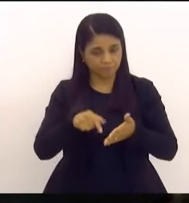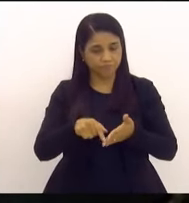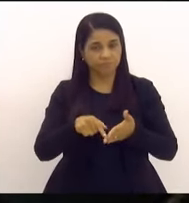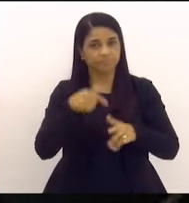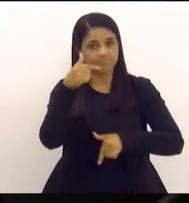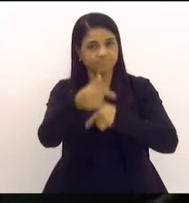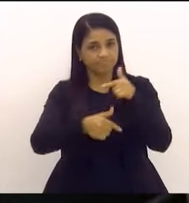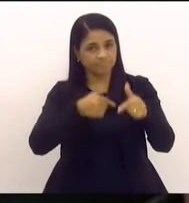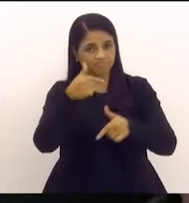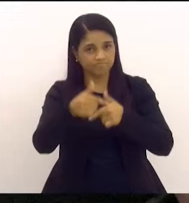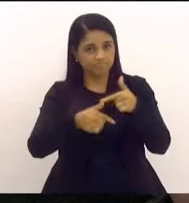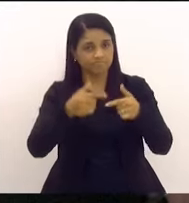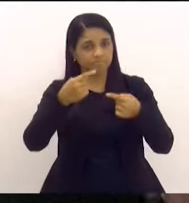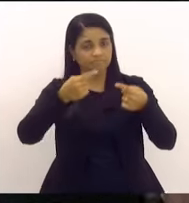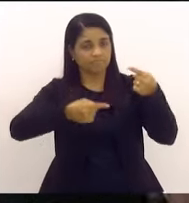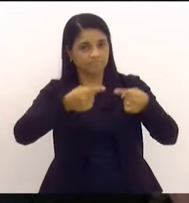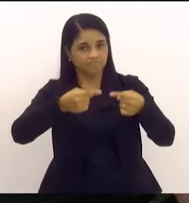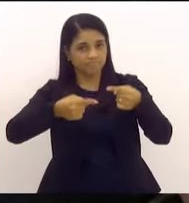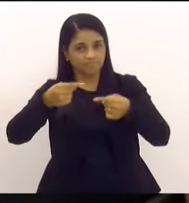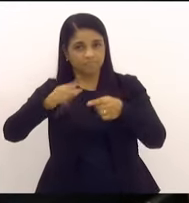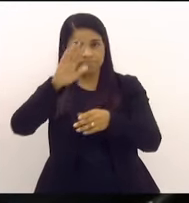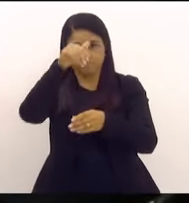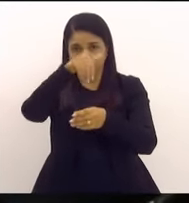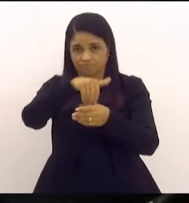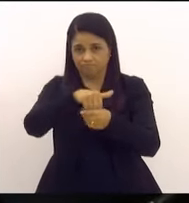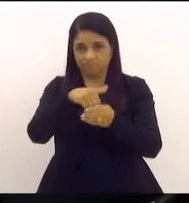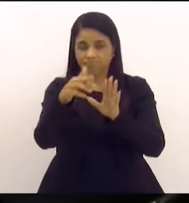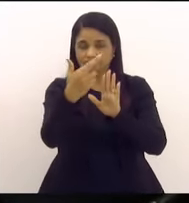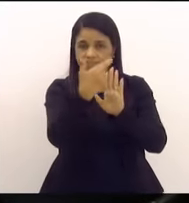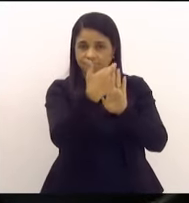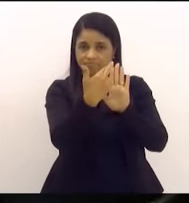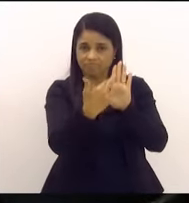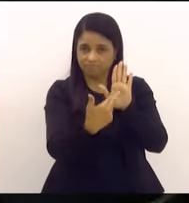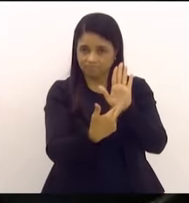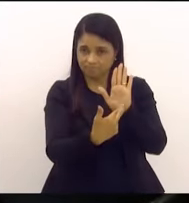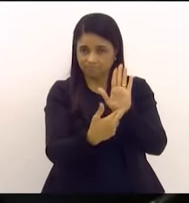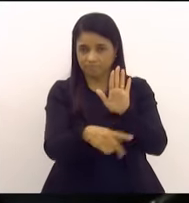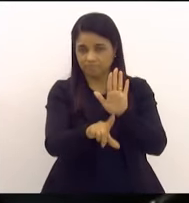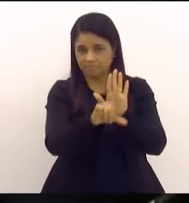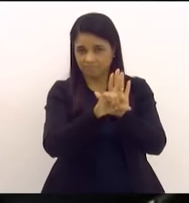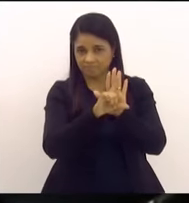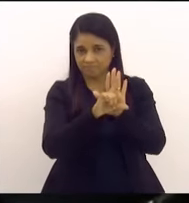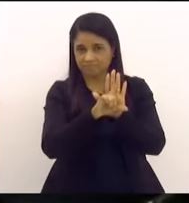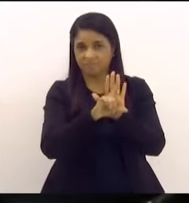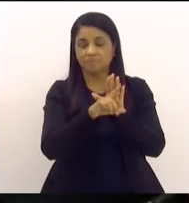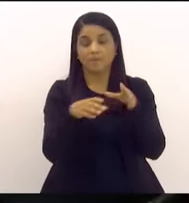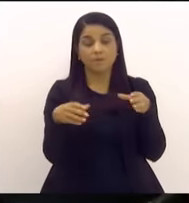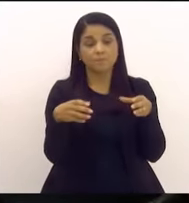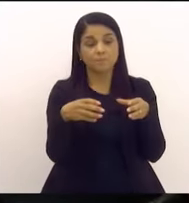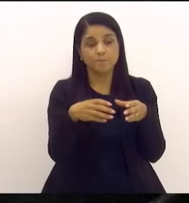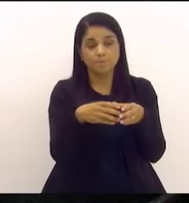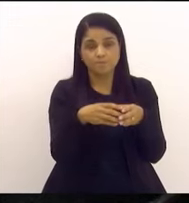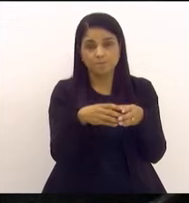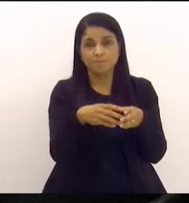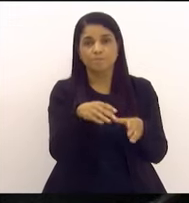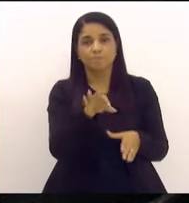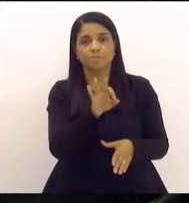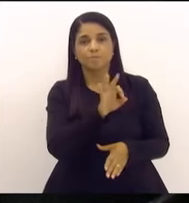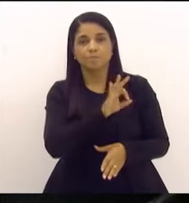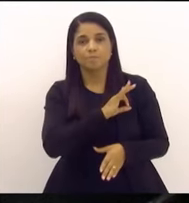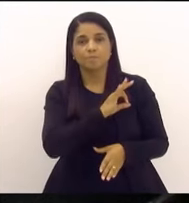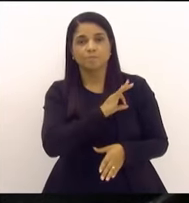que também, por ocasião da votação da regulamentação da lei orgânica, a categoria seja